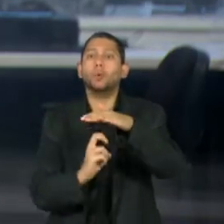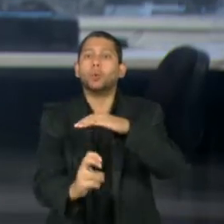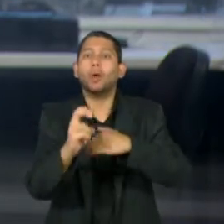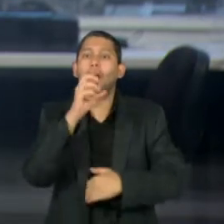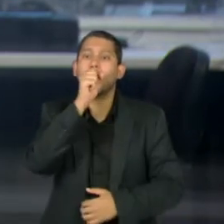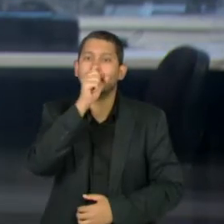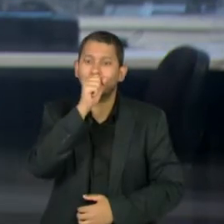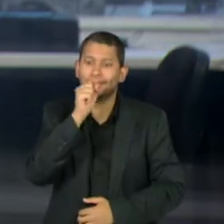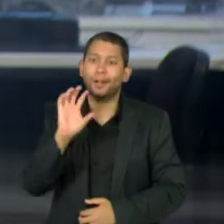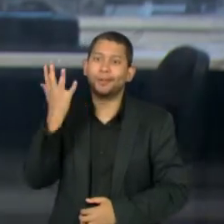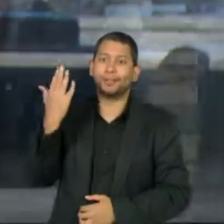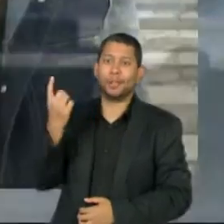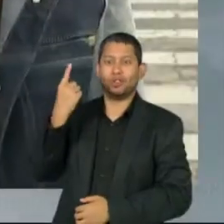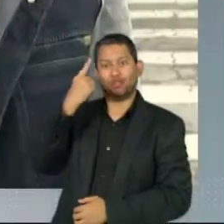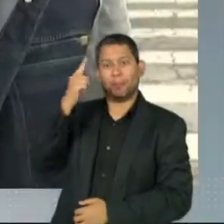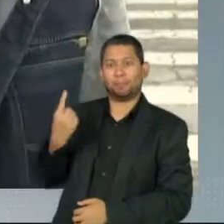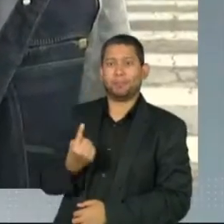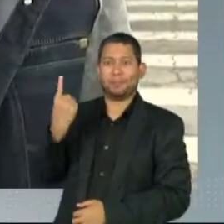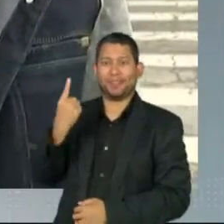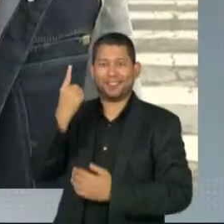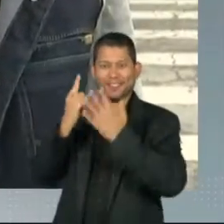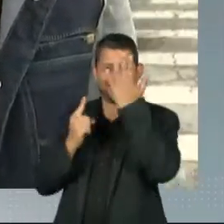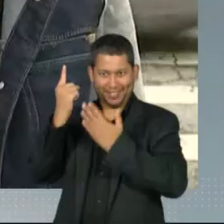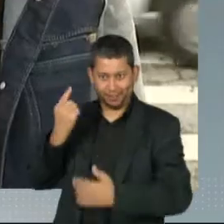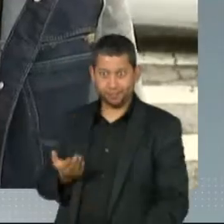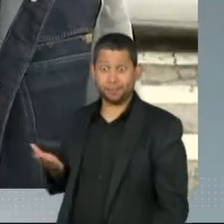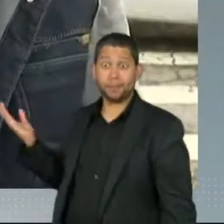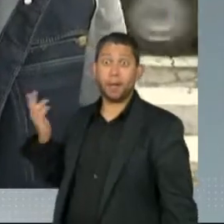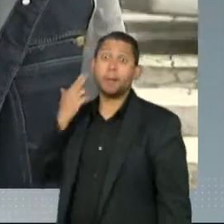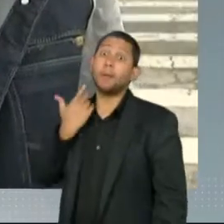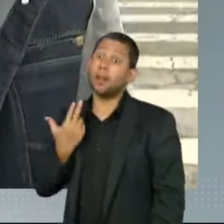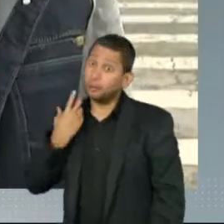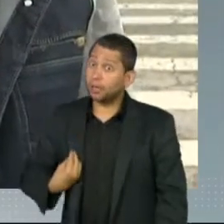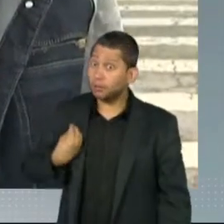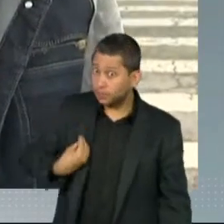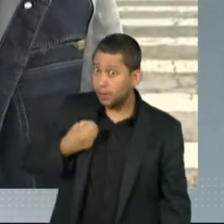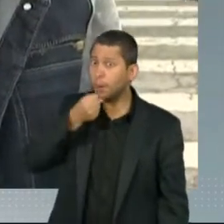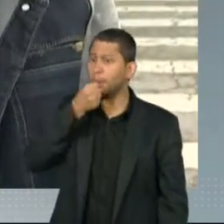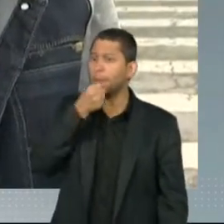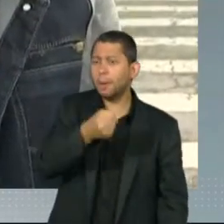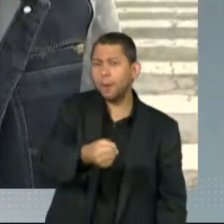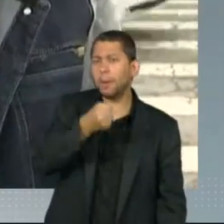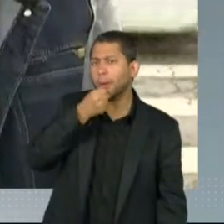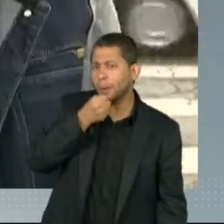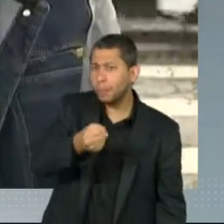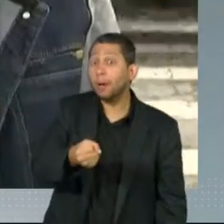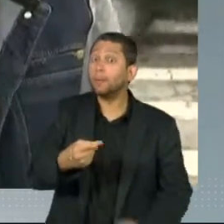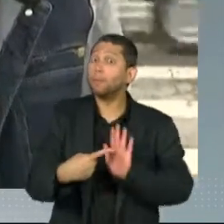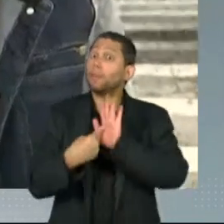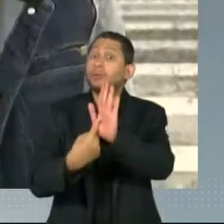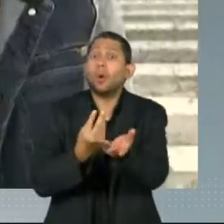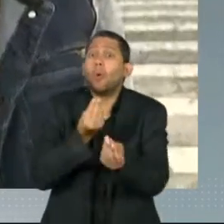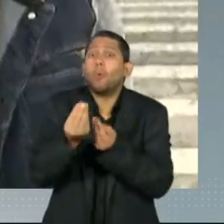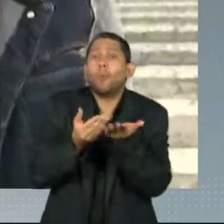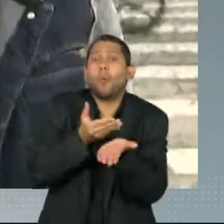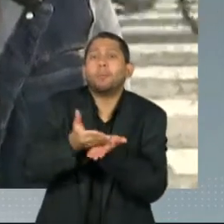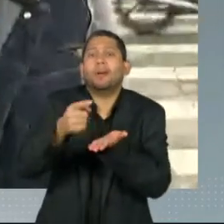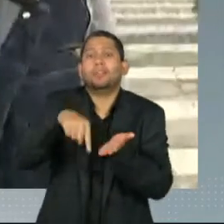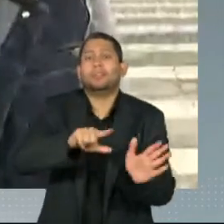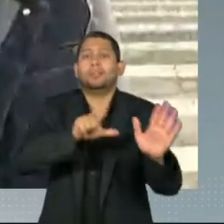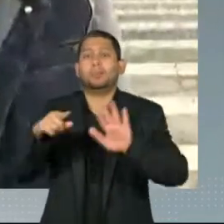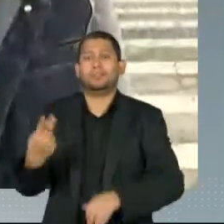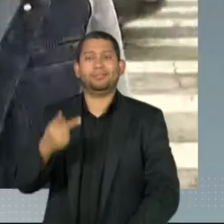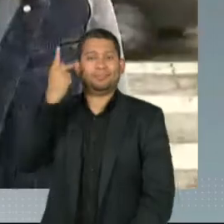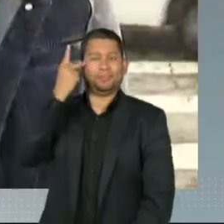mês. A repórter Maria Manso está no local e tem mais informações para a gente sobre esse começo de semana para o trânsito de São